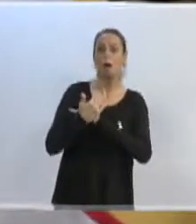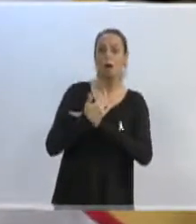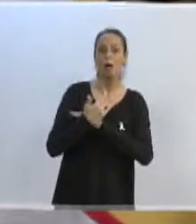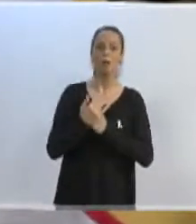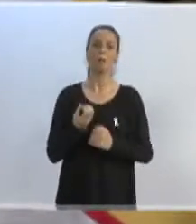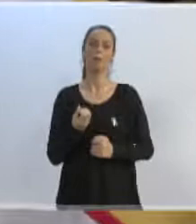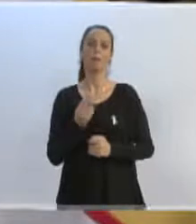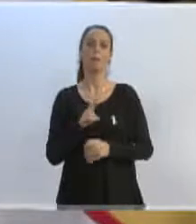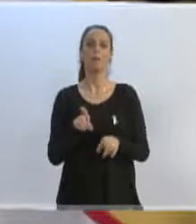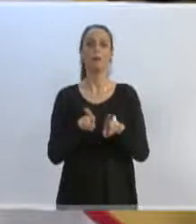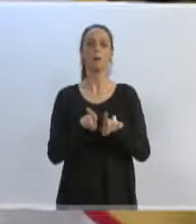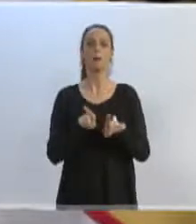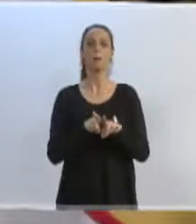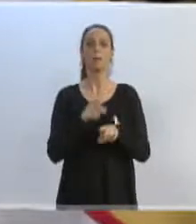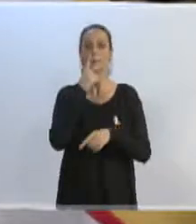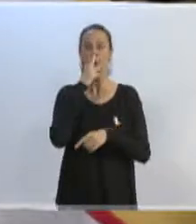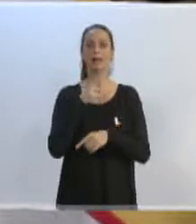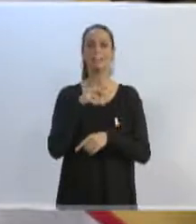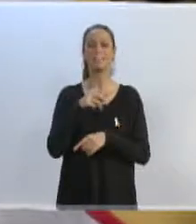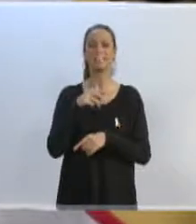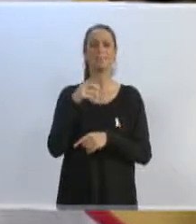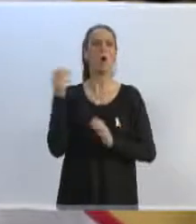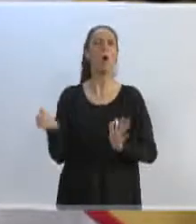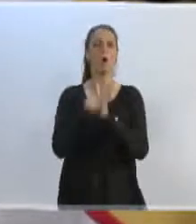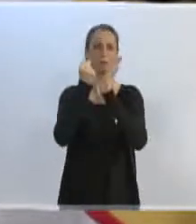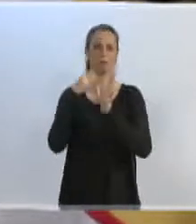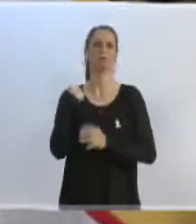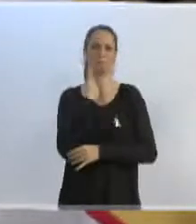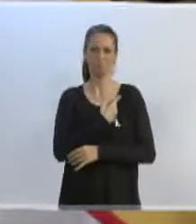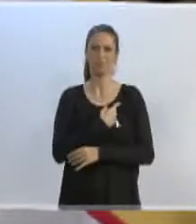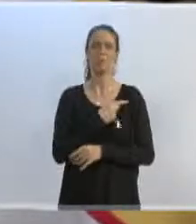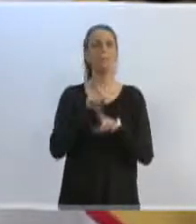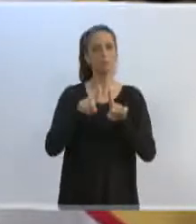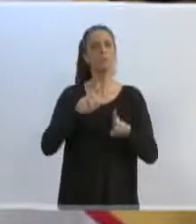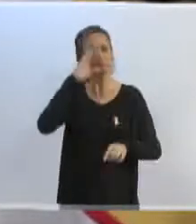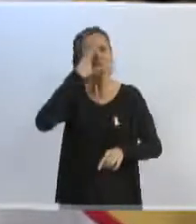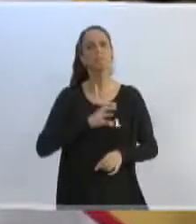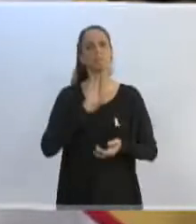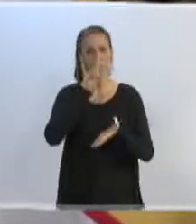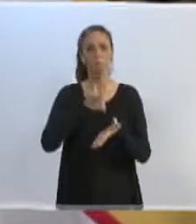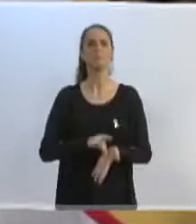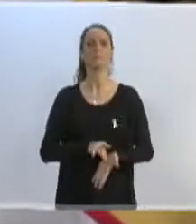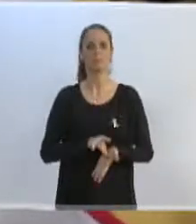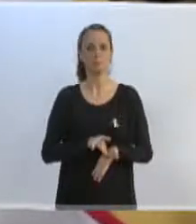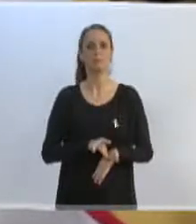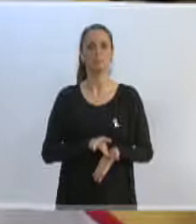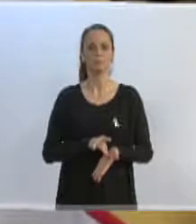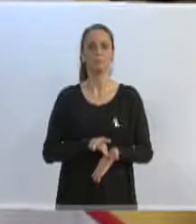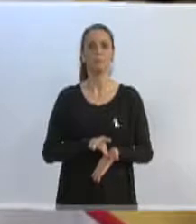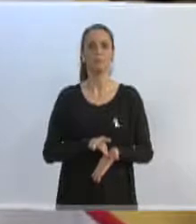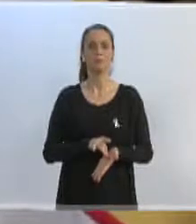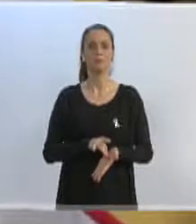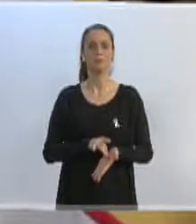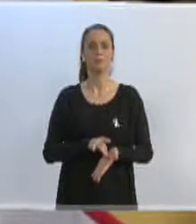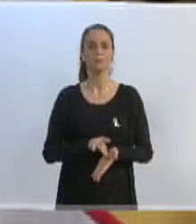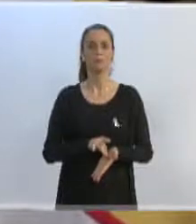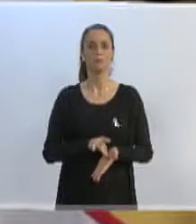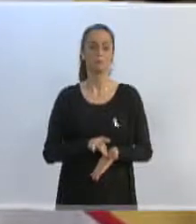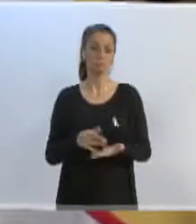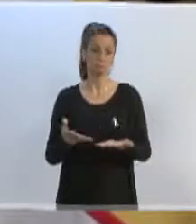ou numa questão estereotipada, mas sim enquanto cidadãos de fato, né, que estão